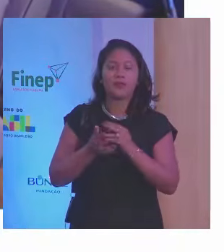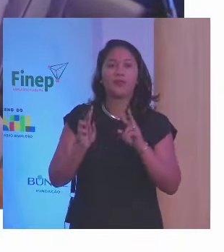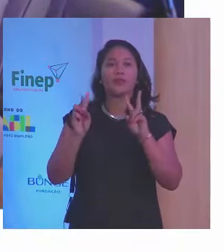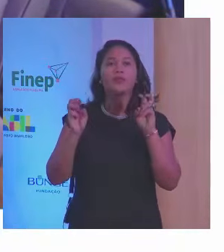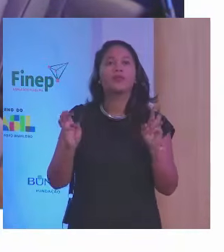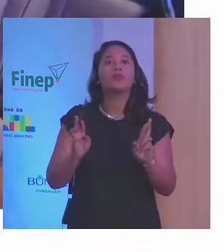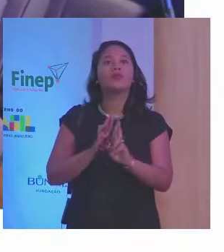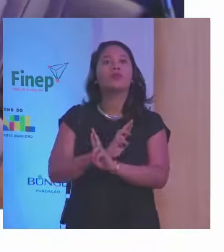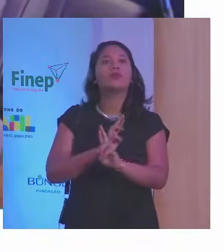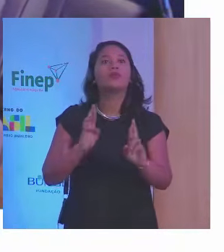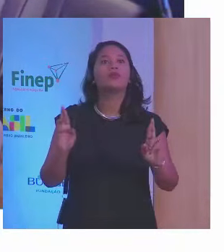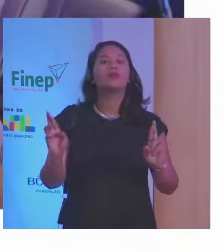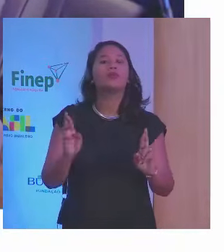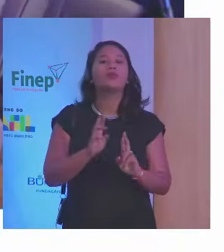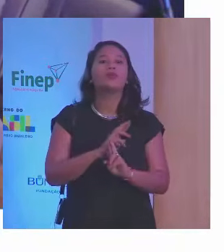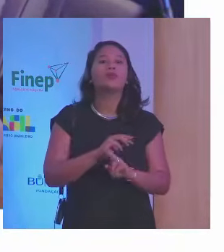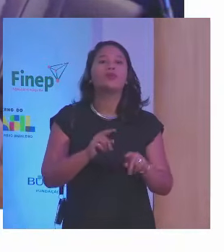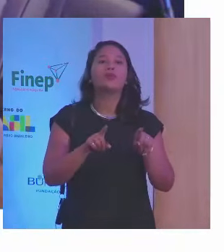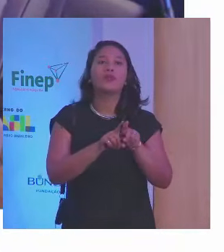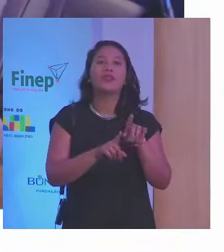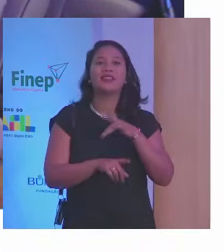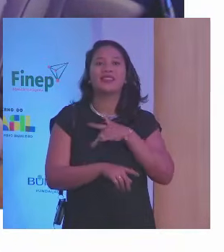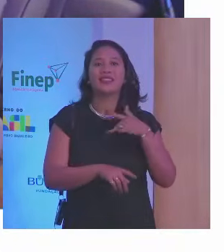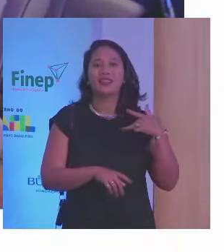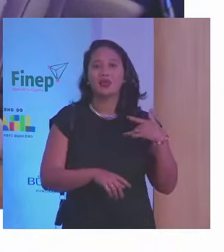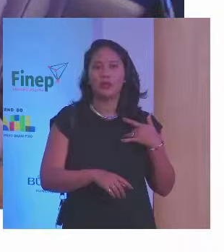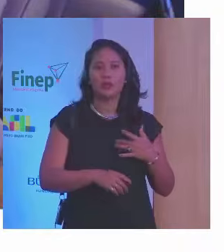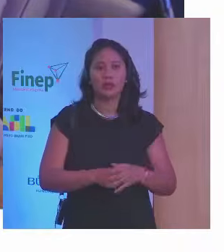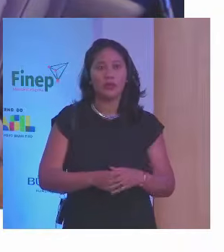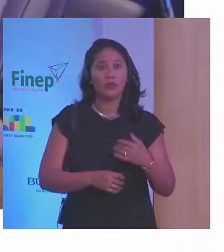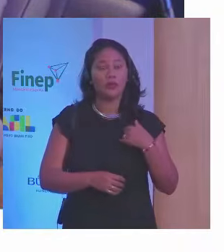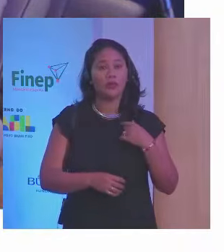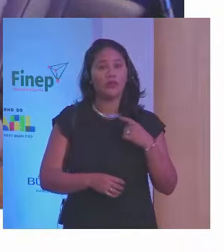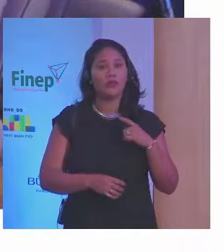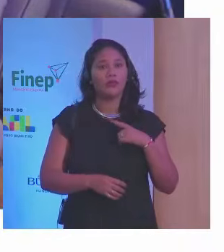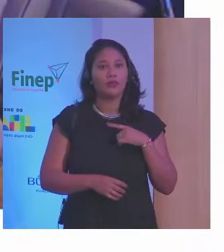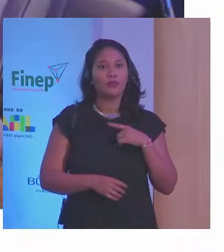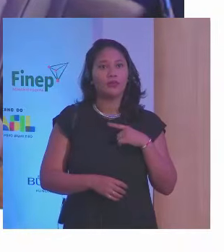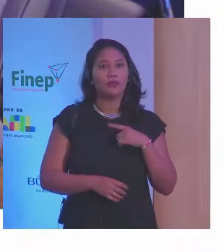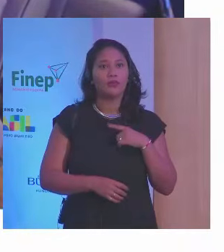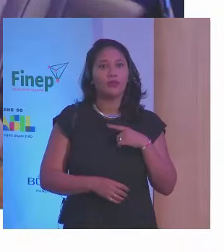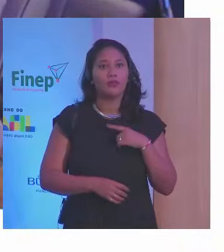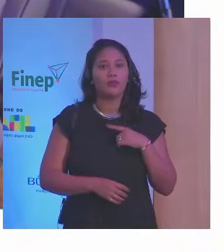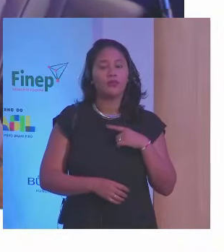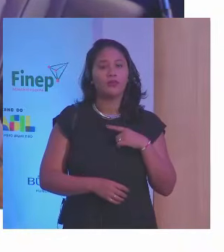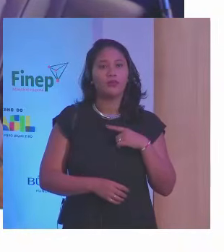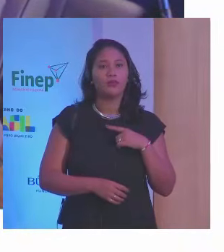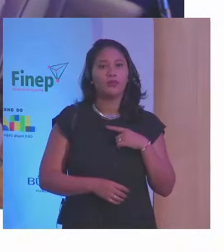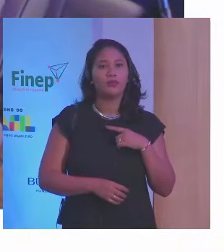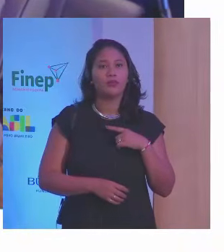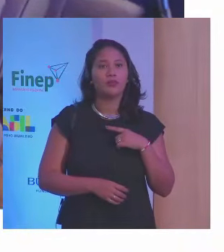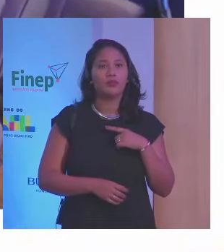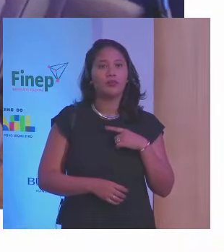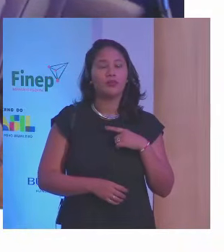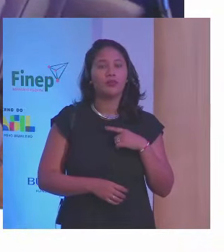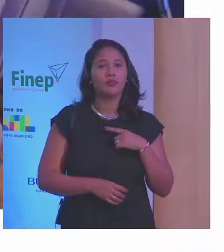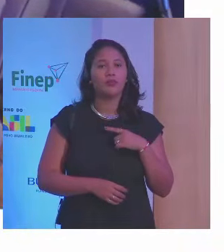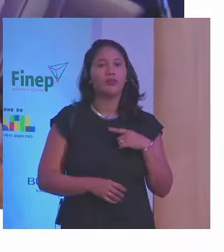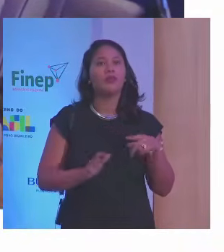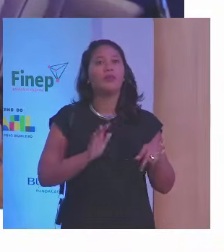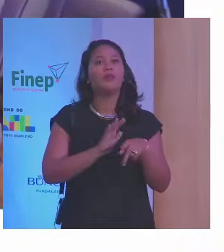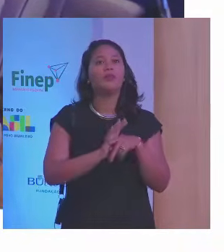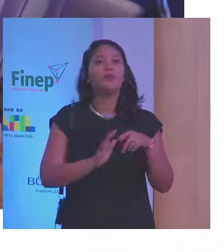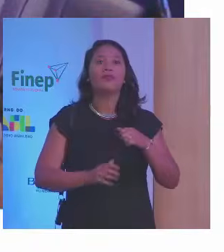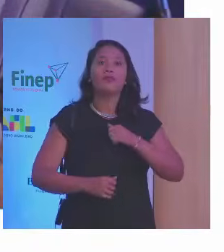a relação entre resíduos sólidos e saúde. E eu tirei, um médico tirou sangue e fezes